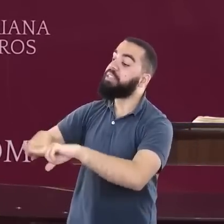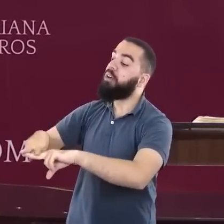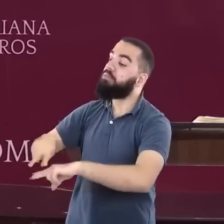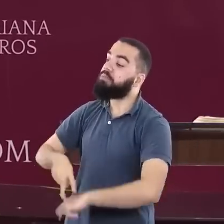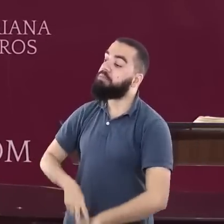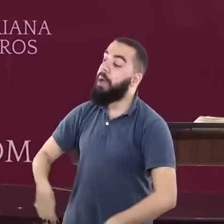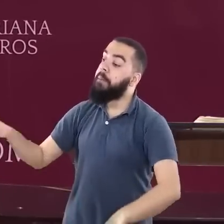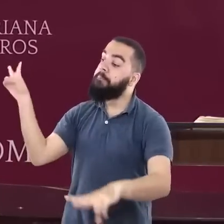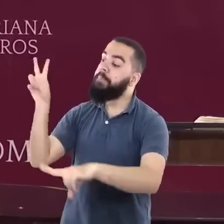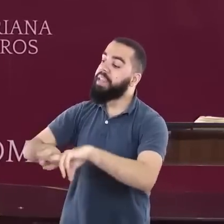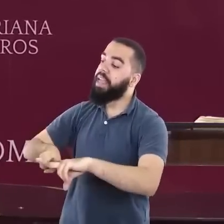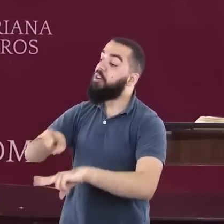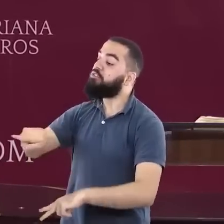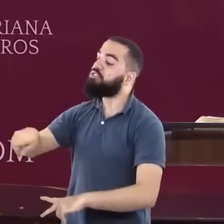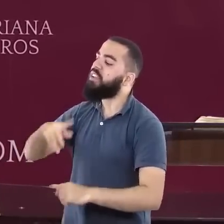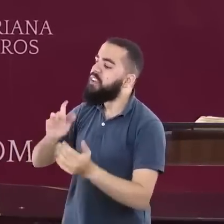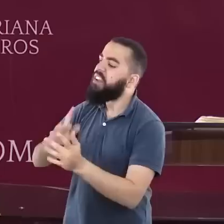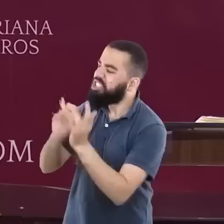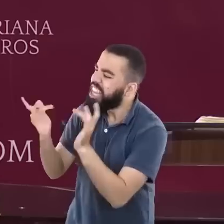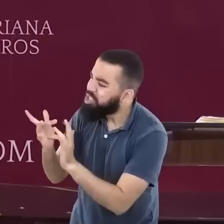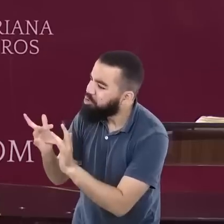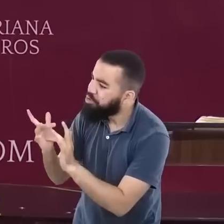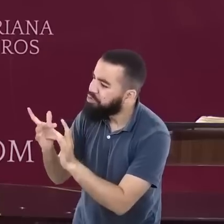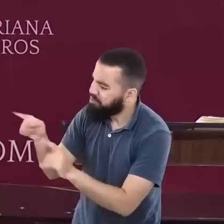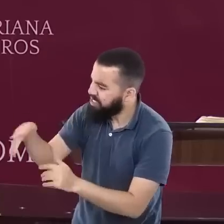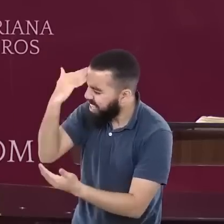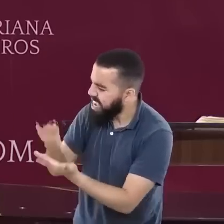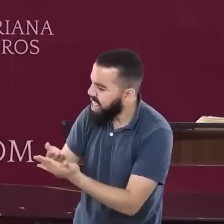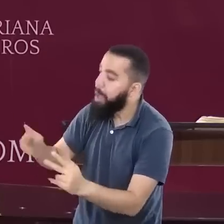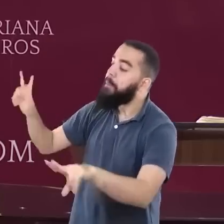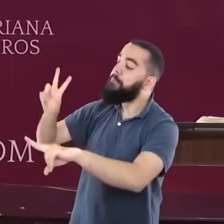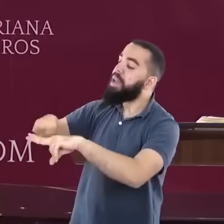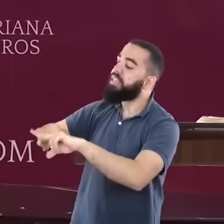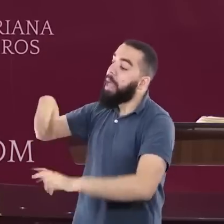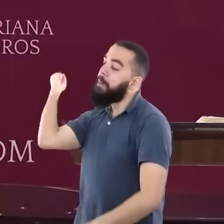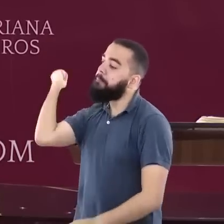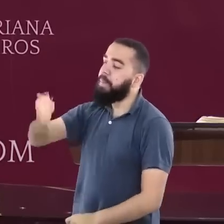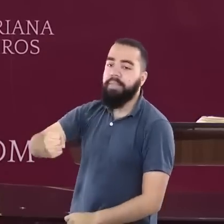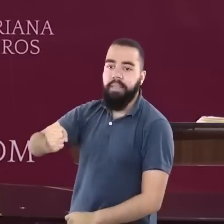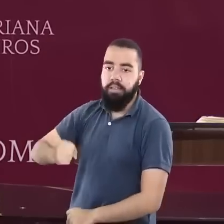de prisão de tortura e de morte